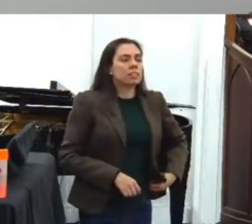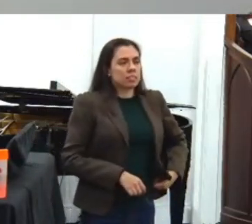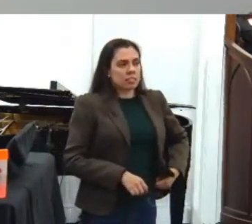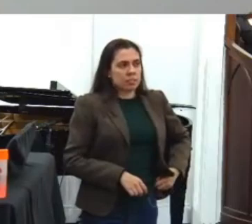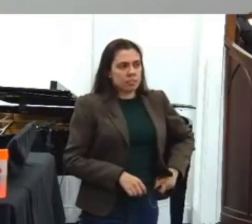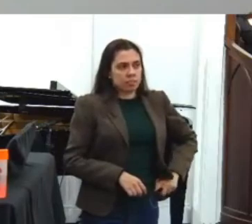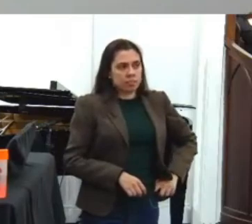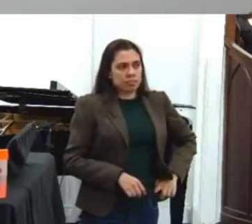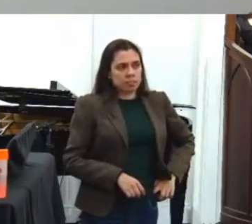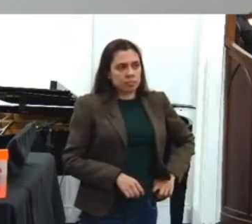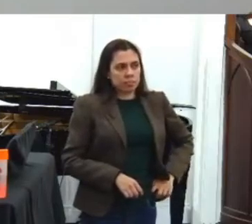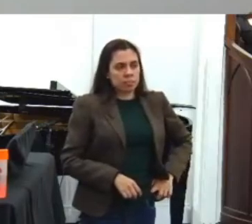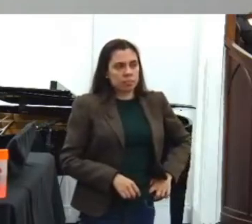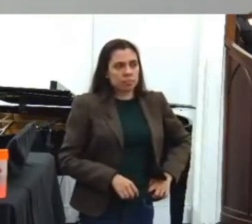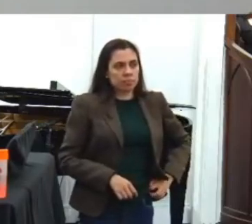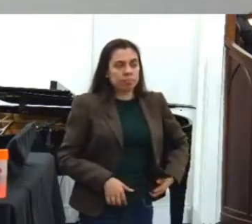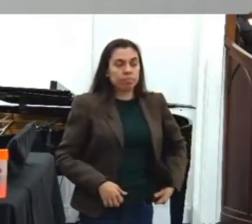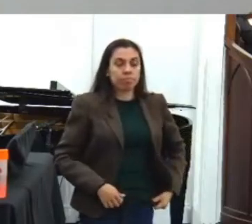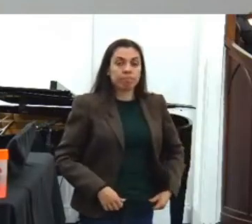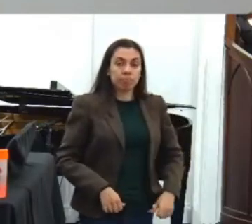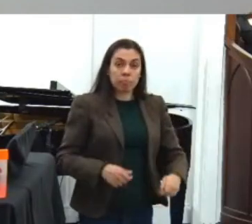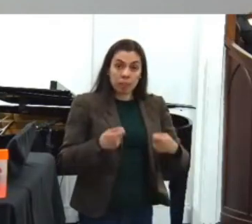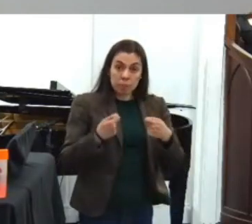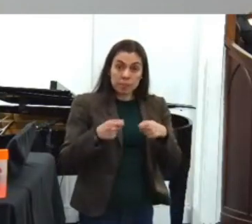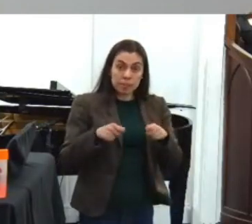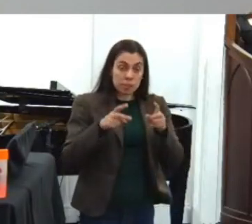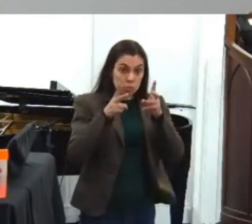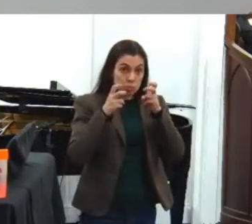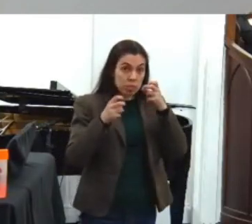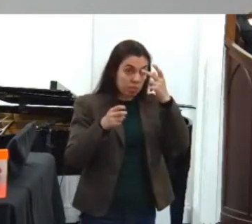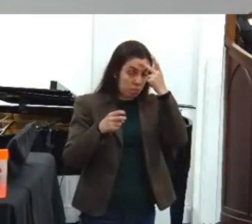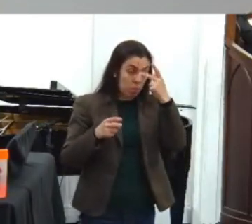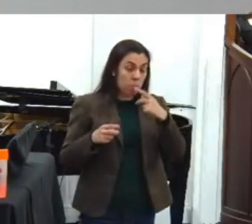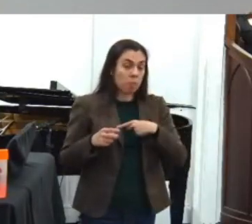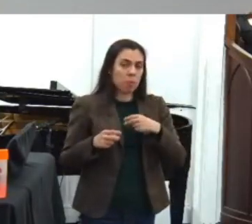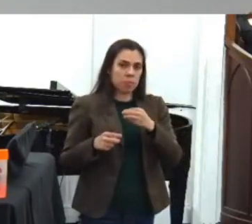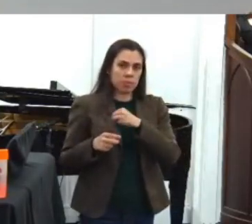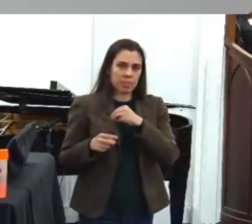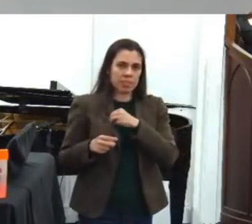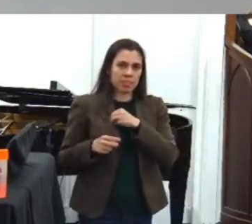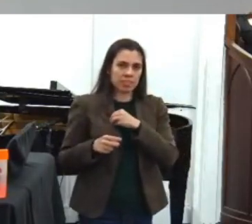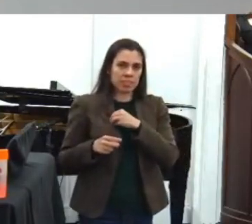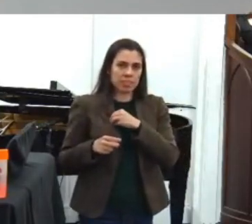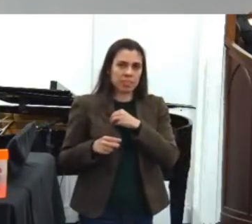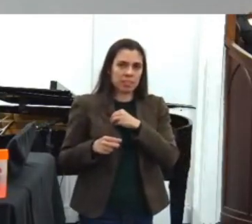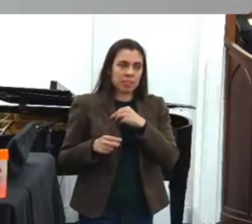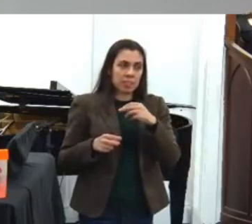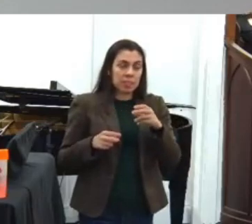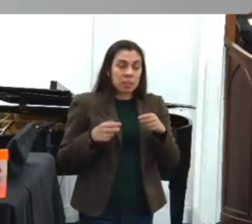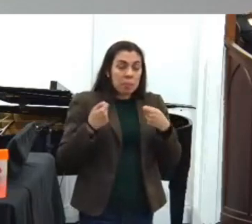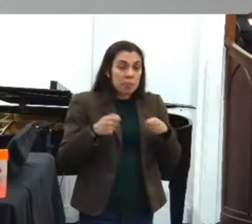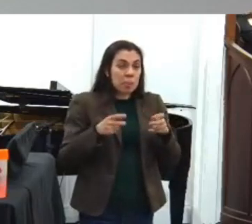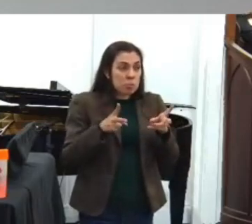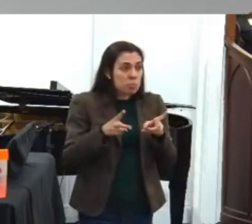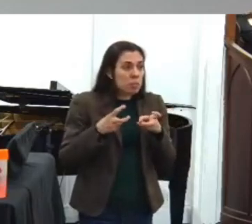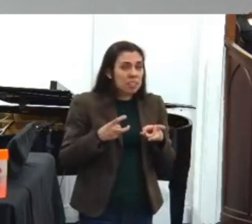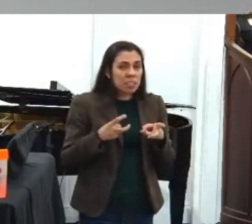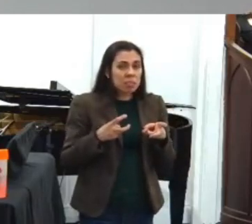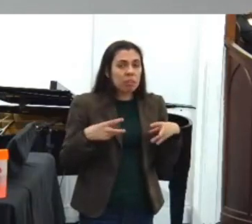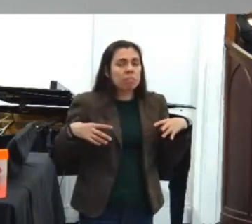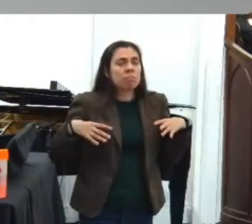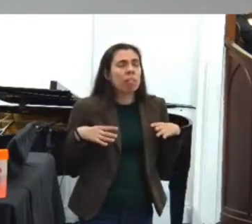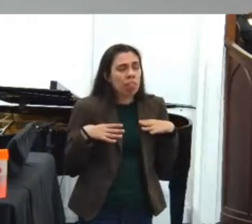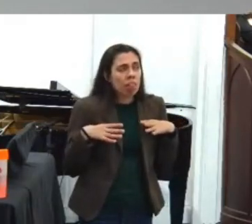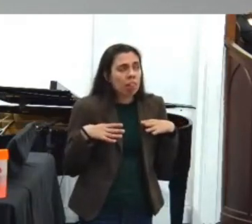o chamado a reconhecer o seu próprio estado de pecado, de afastamento, de indiferença,